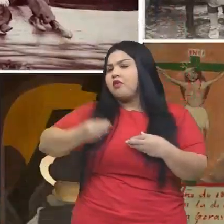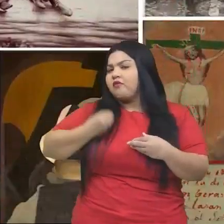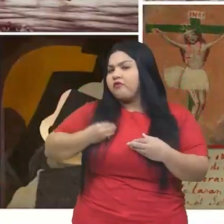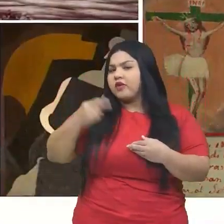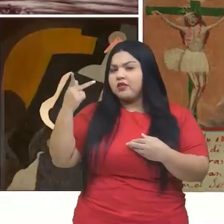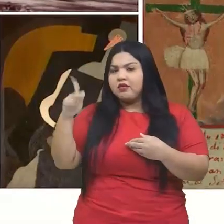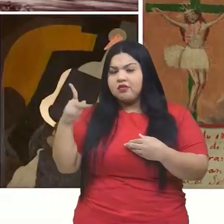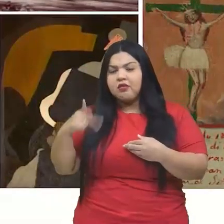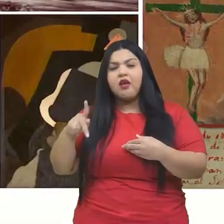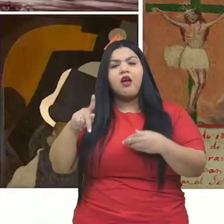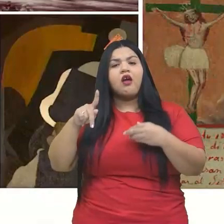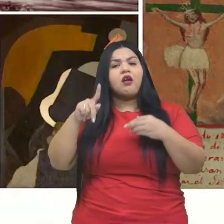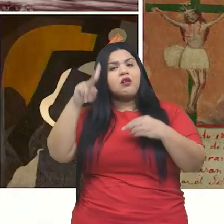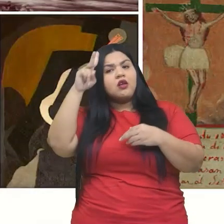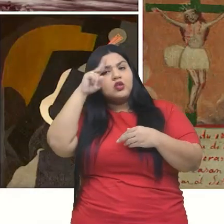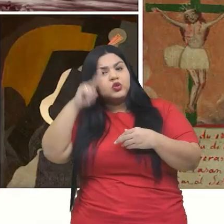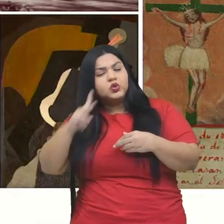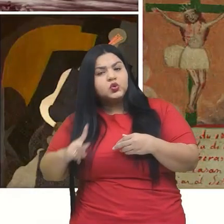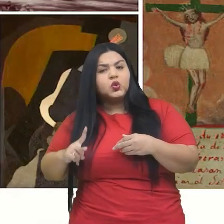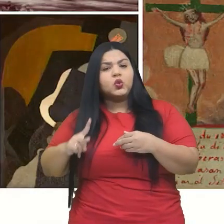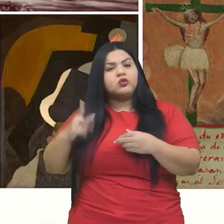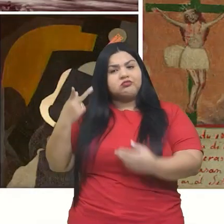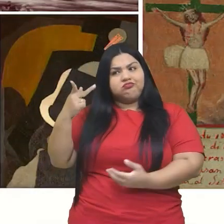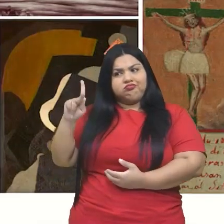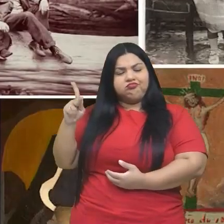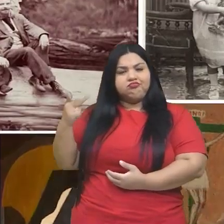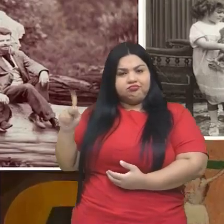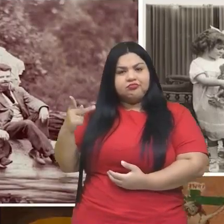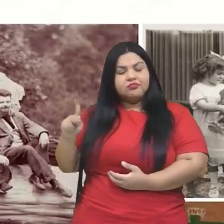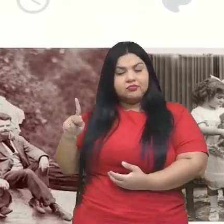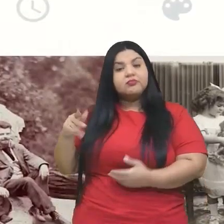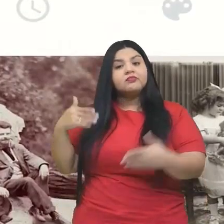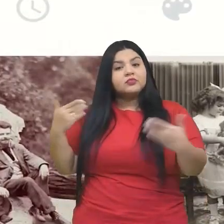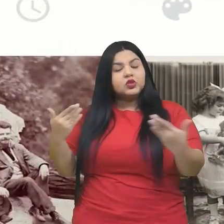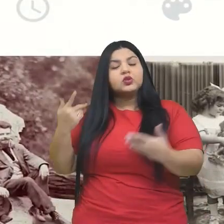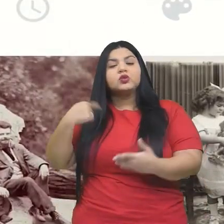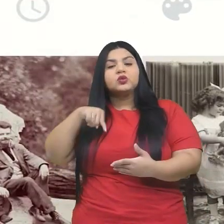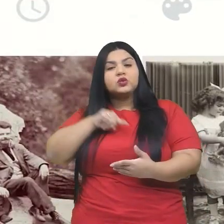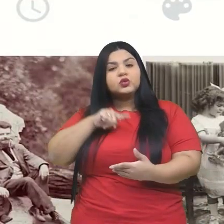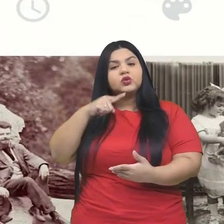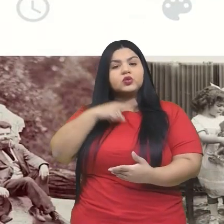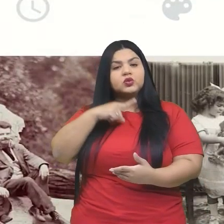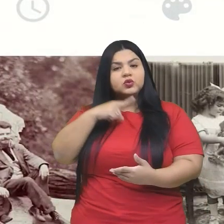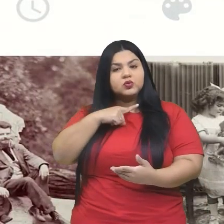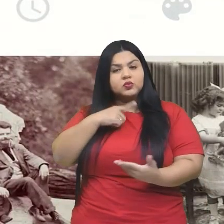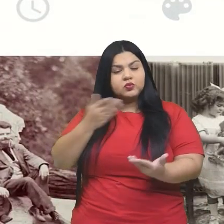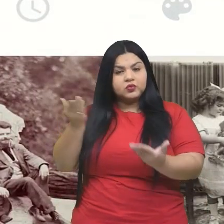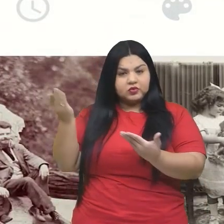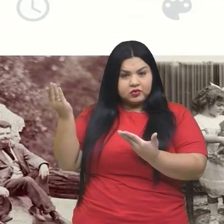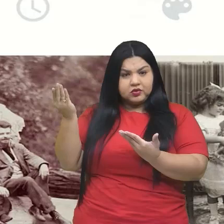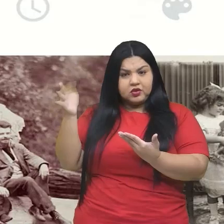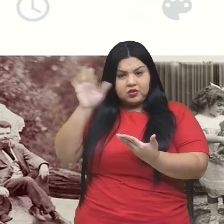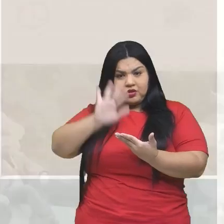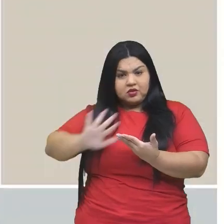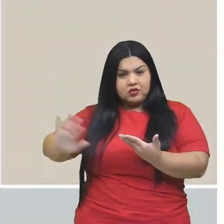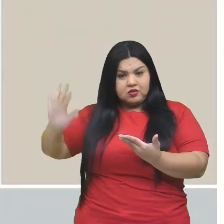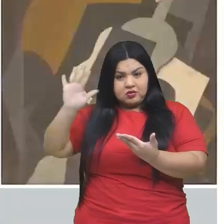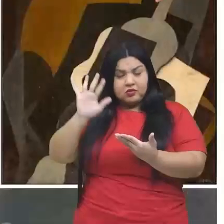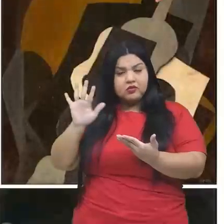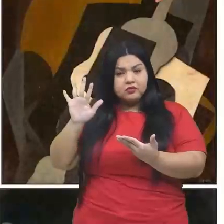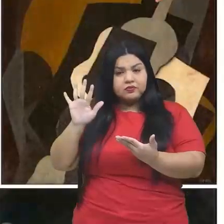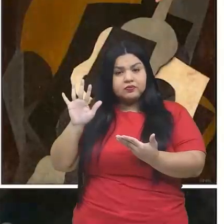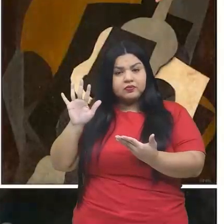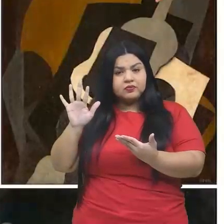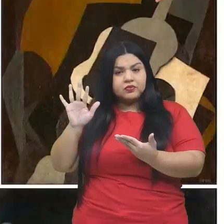e a história da Frida Kahlo, né? Então a gente tem aqui nesse campo de coleção